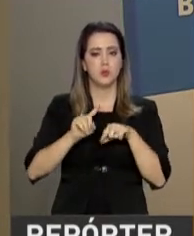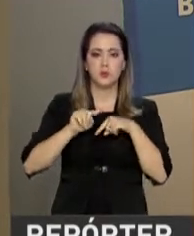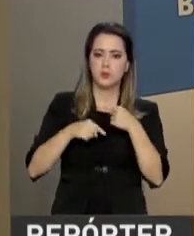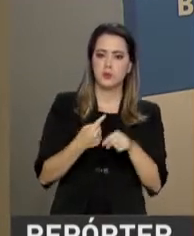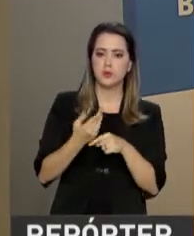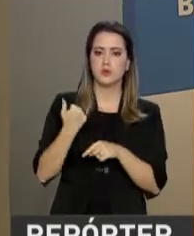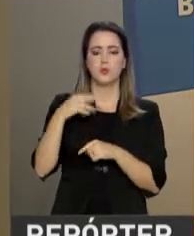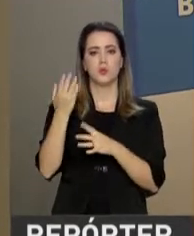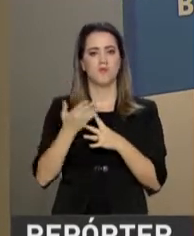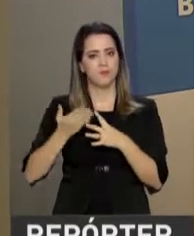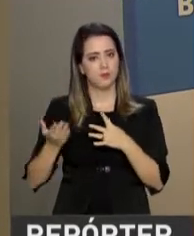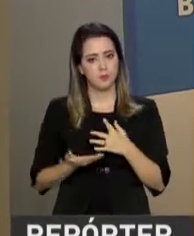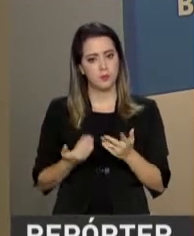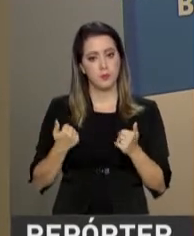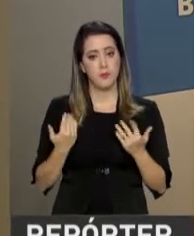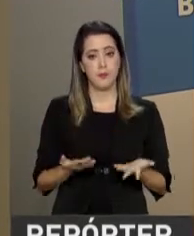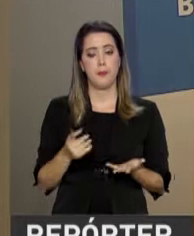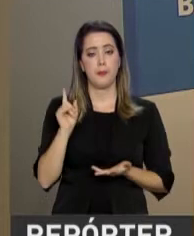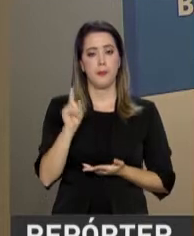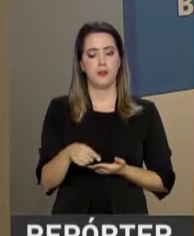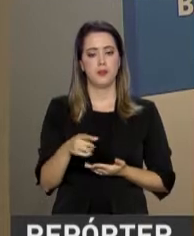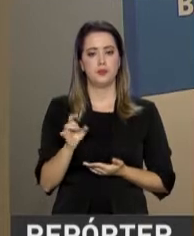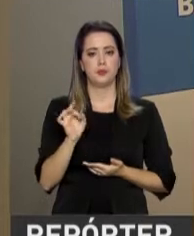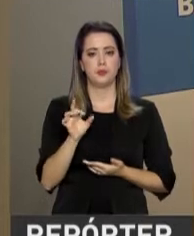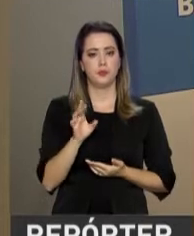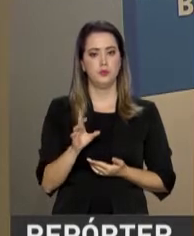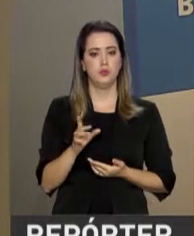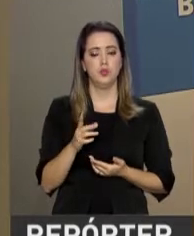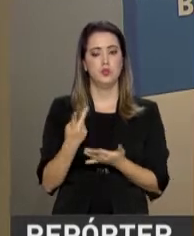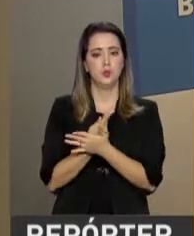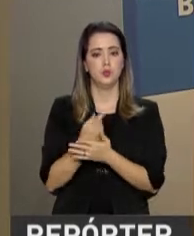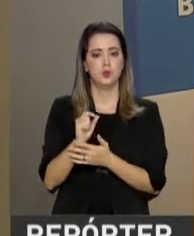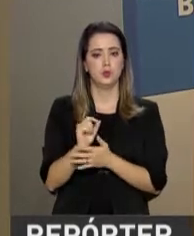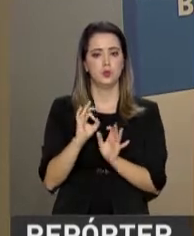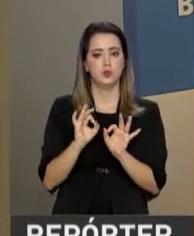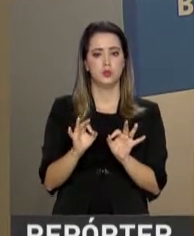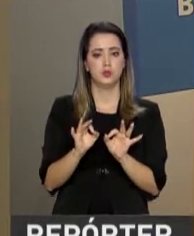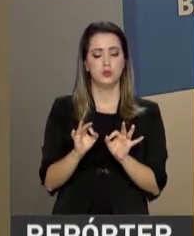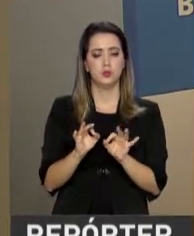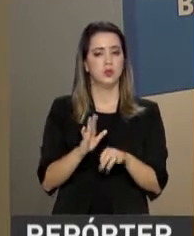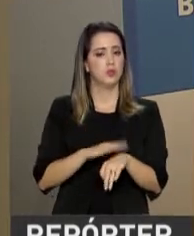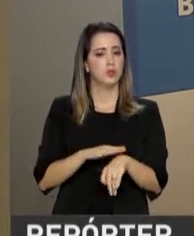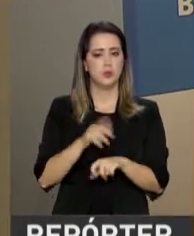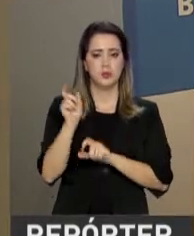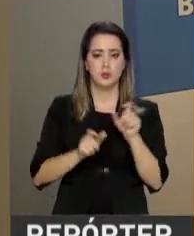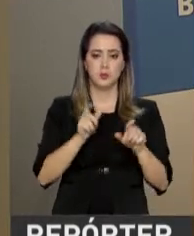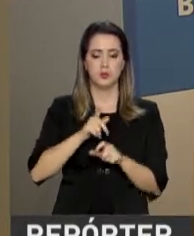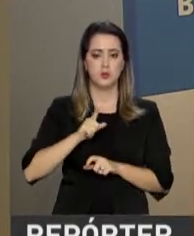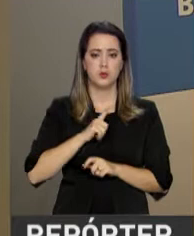mais crédito né isso só ocorrerá efetivamente quando as pessoas tiverem